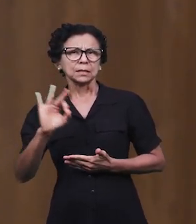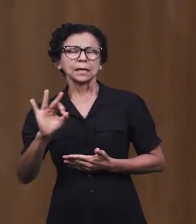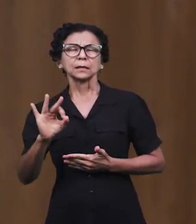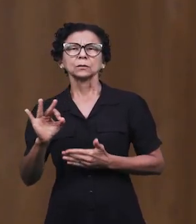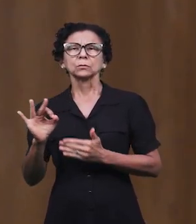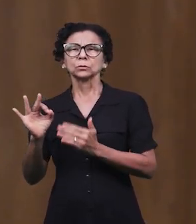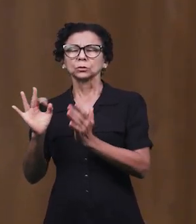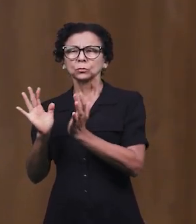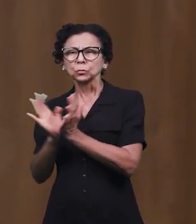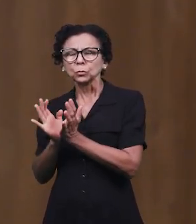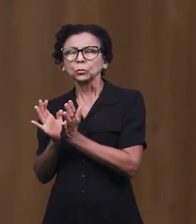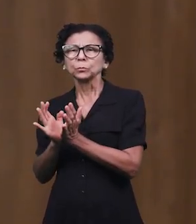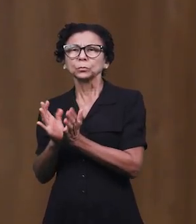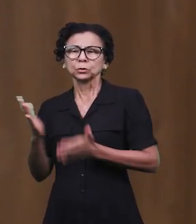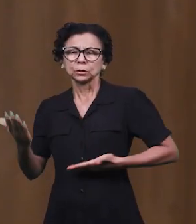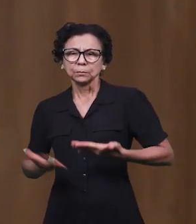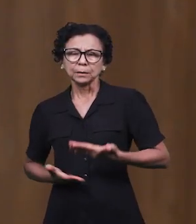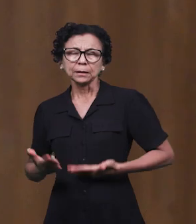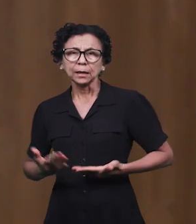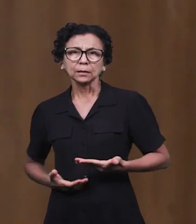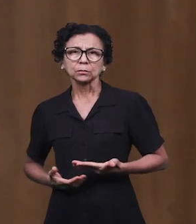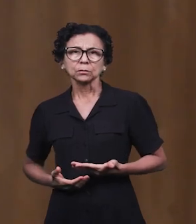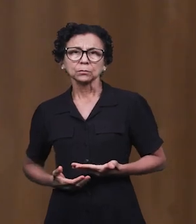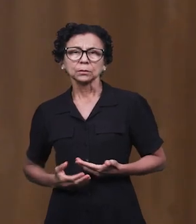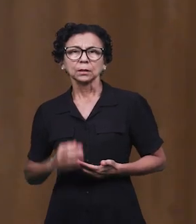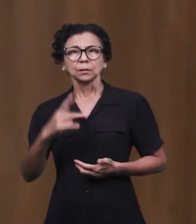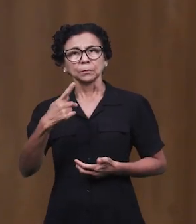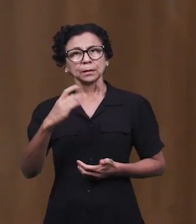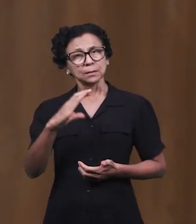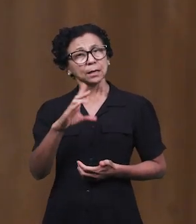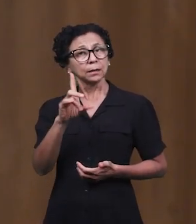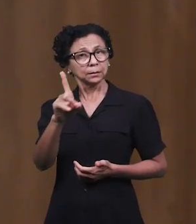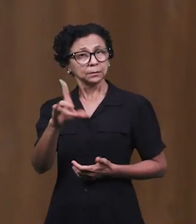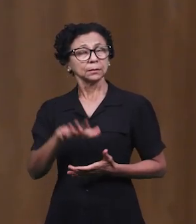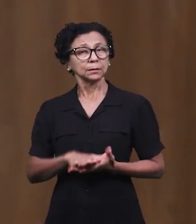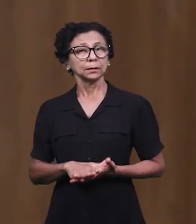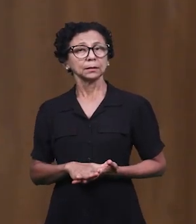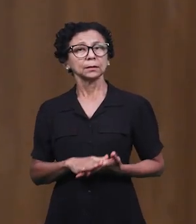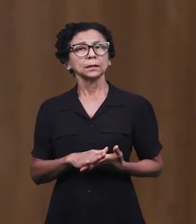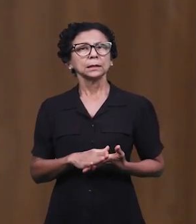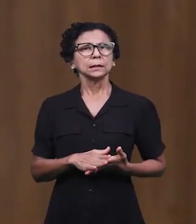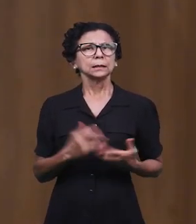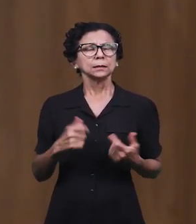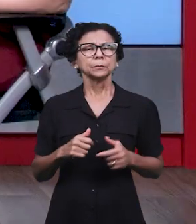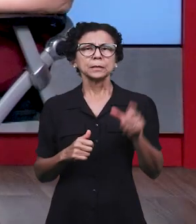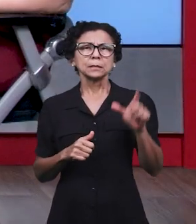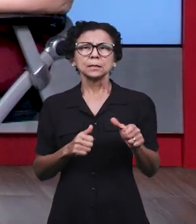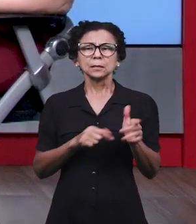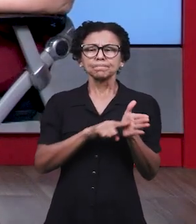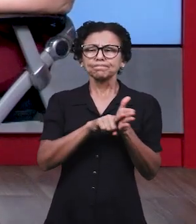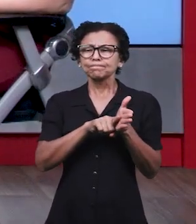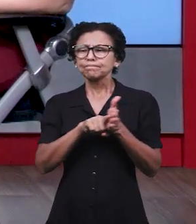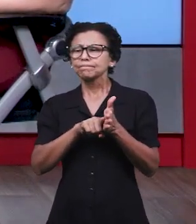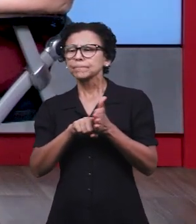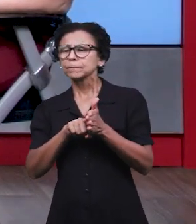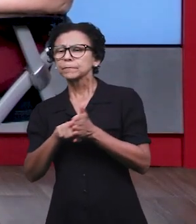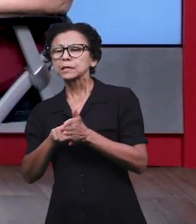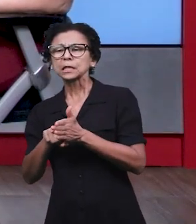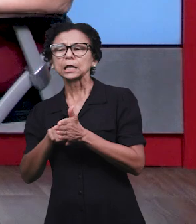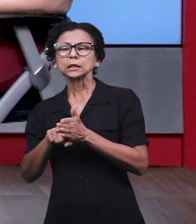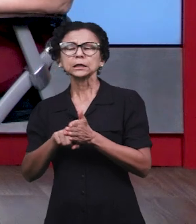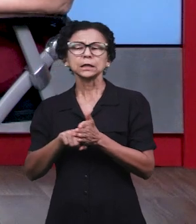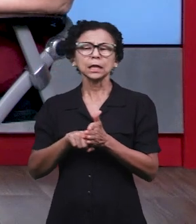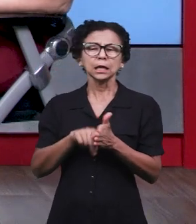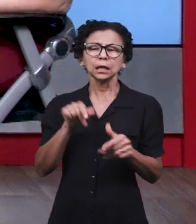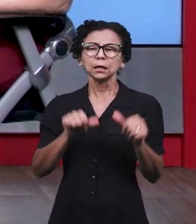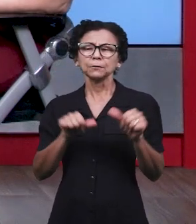empregados como PCD. E assim, precisa haver até uma fiscalização, enquanto as empresas não têm essa consciência, uma fiscalização